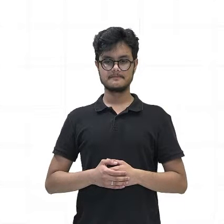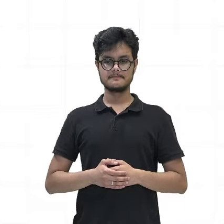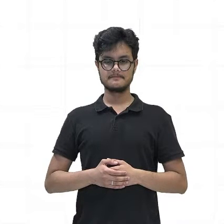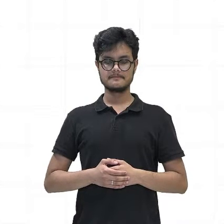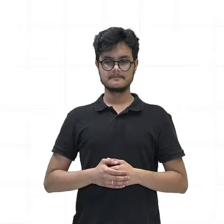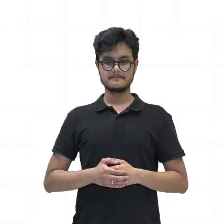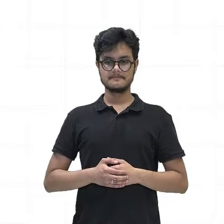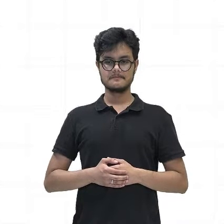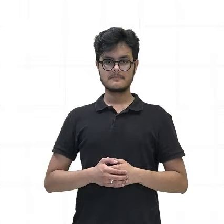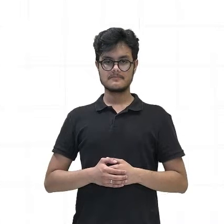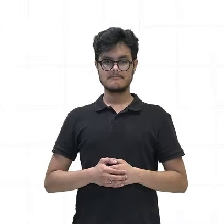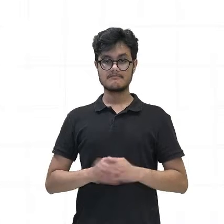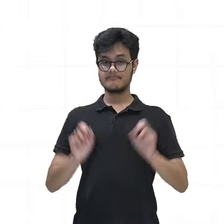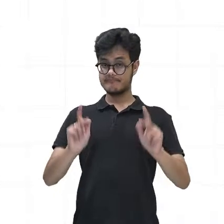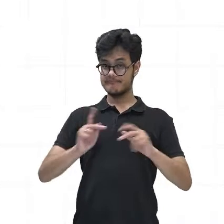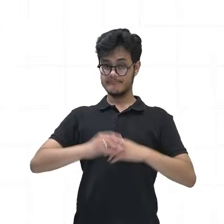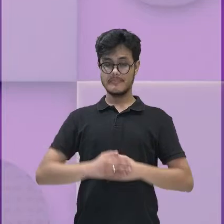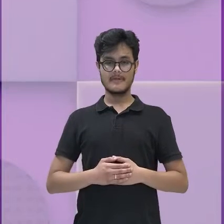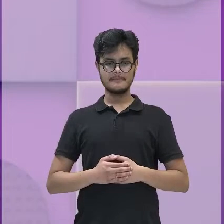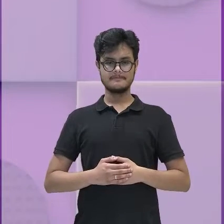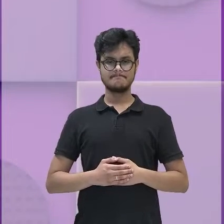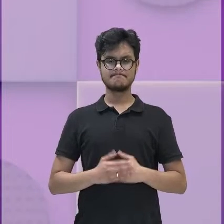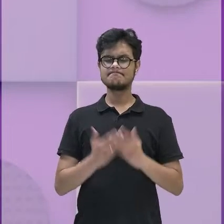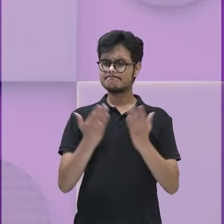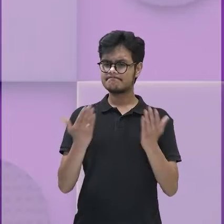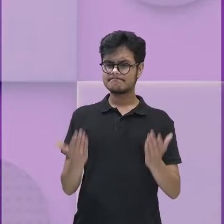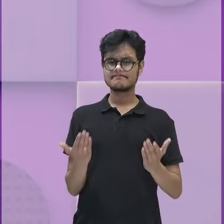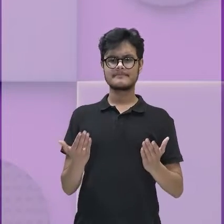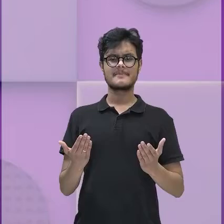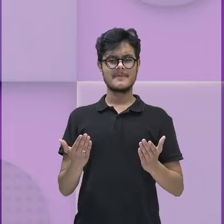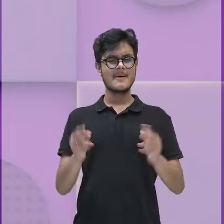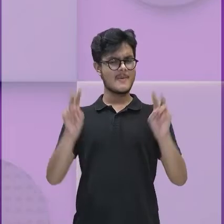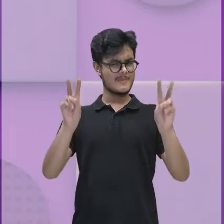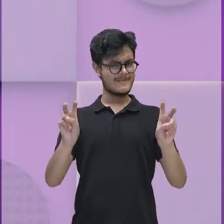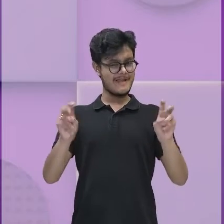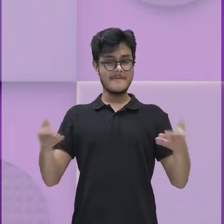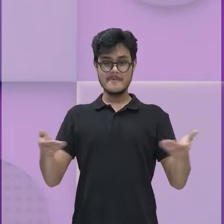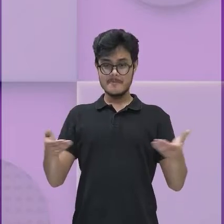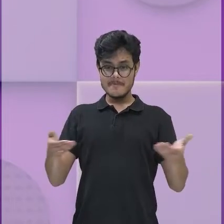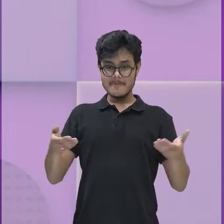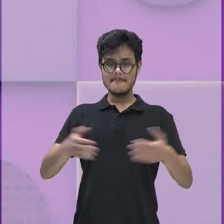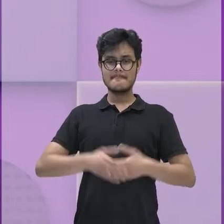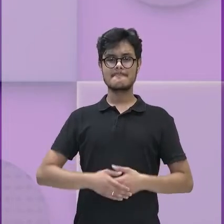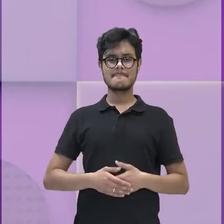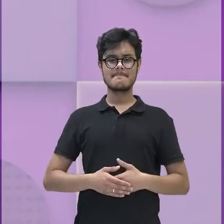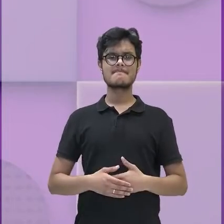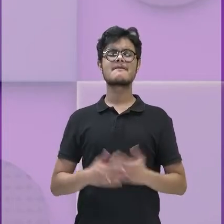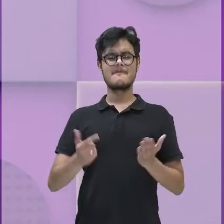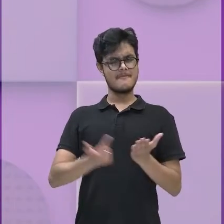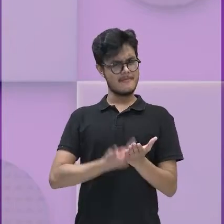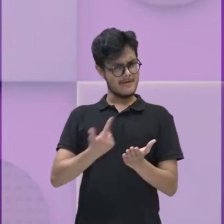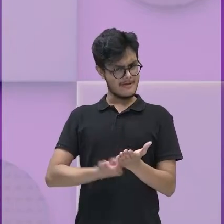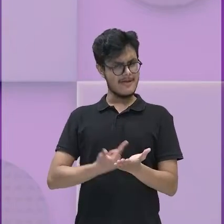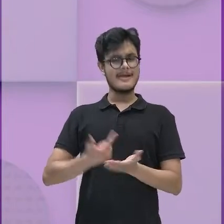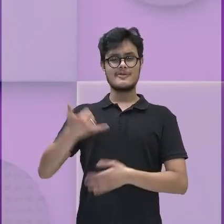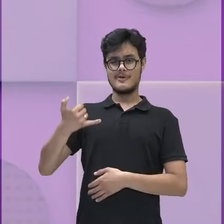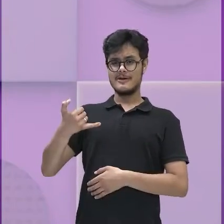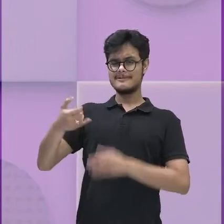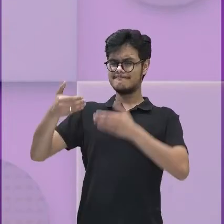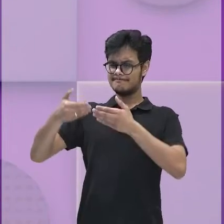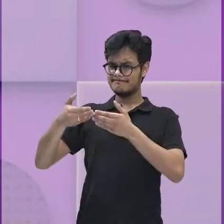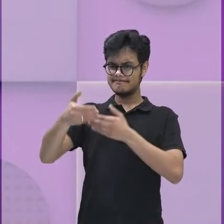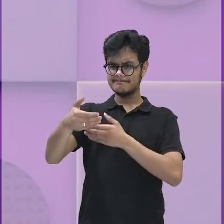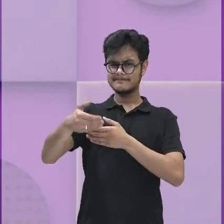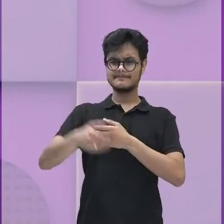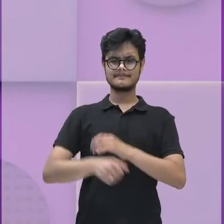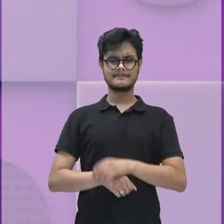interpretação. Tudo bem? Então, esse é o nosso objeto de conhecimento. Então, pegue seu caderno, pegue sua caneta